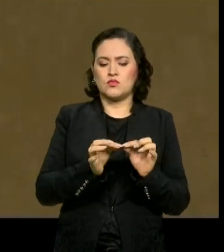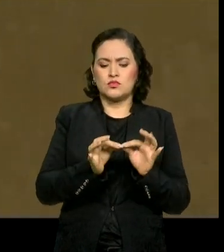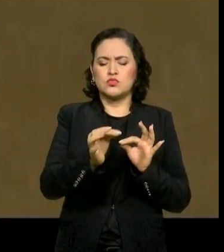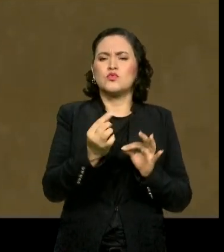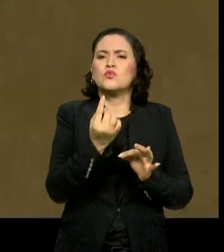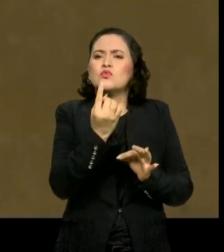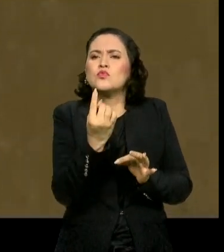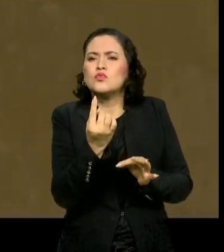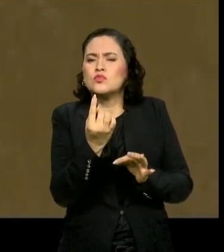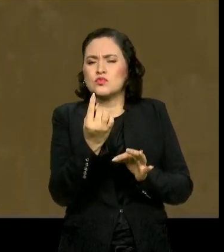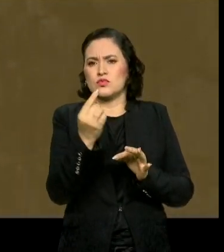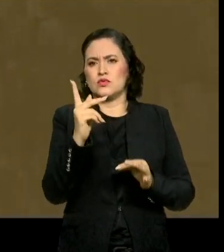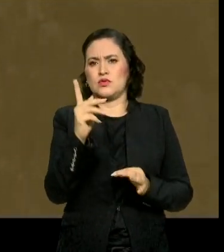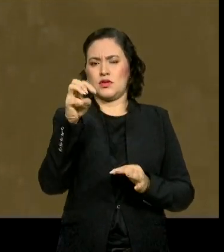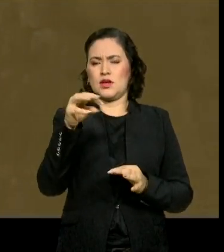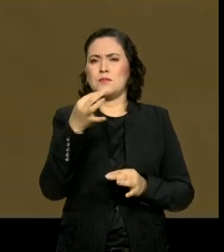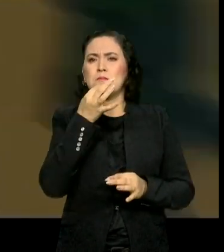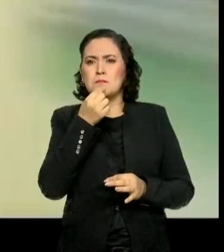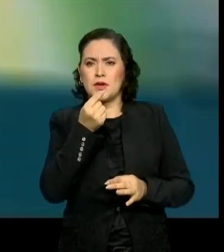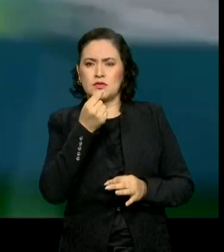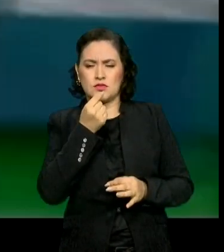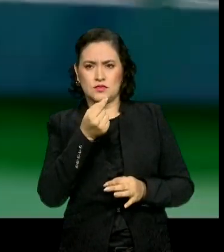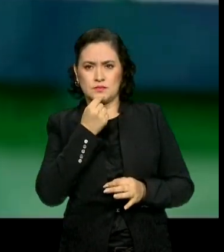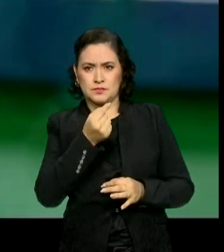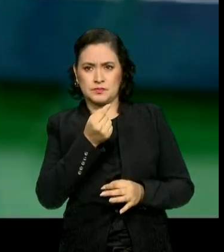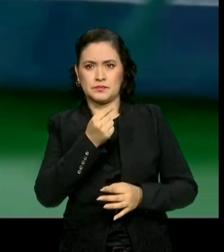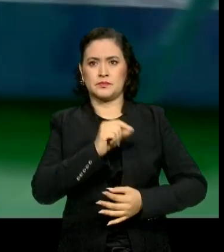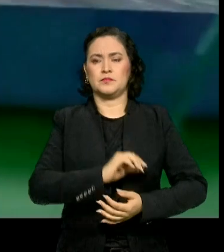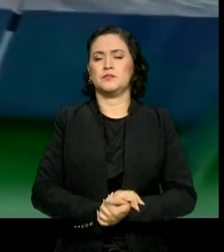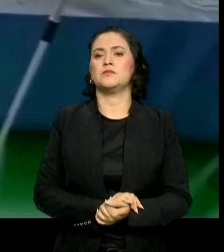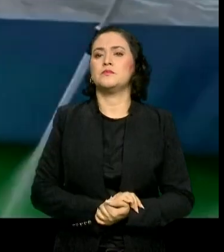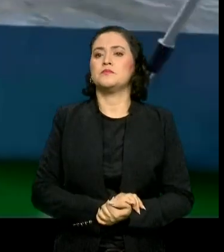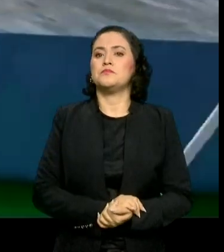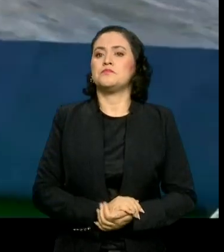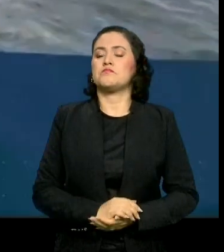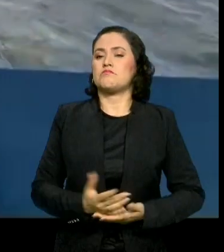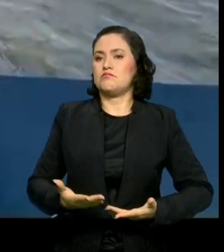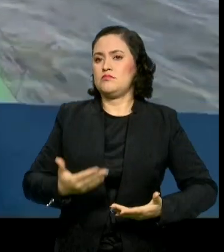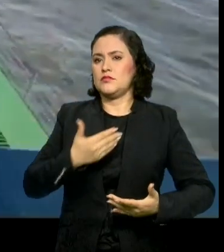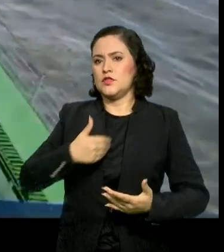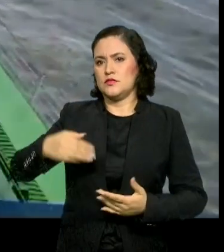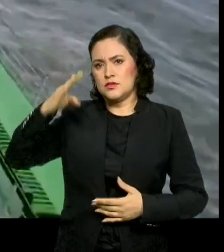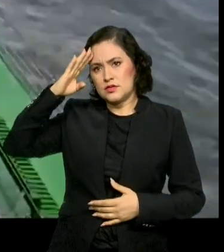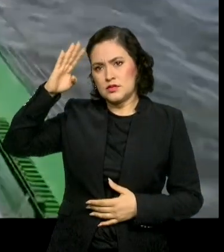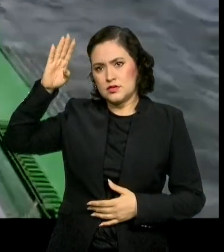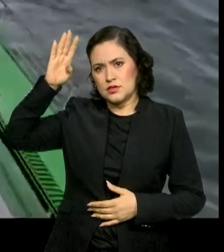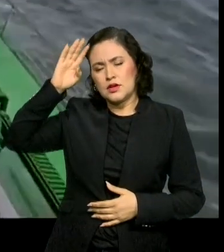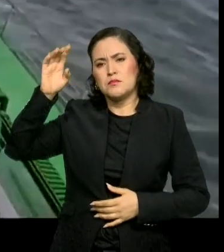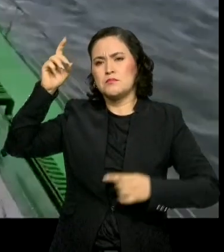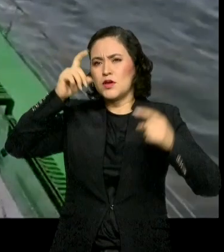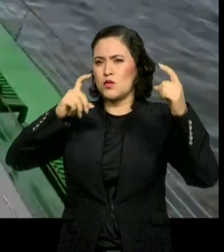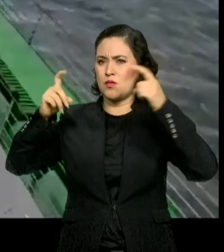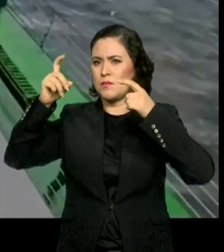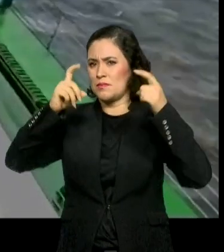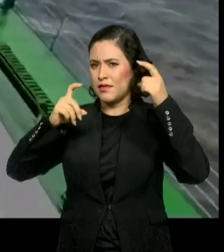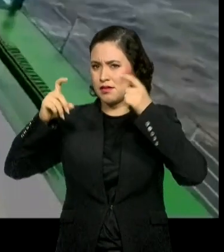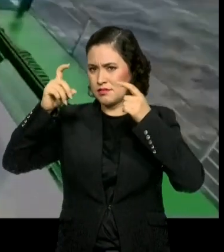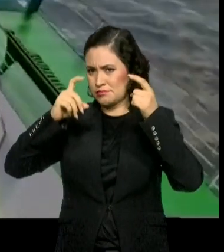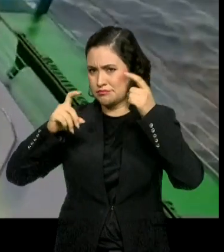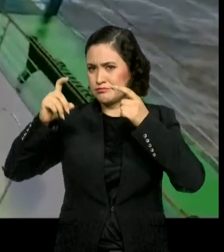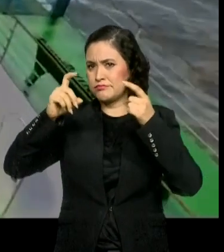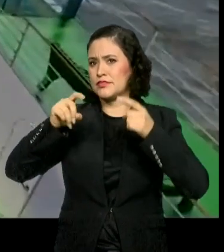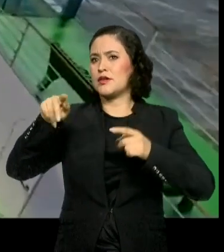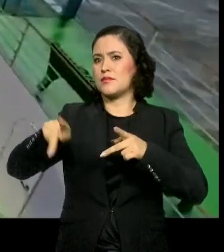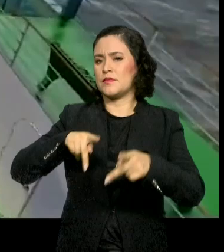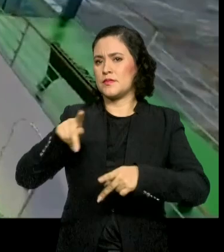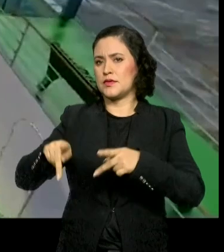com o sofrimento daquela população. Tantas e tantas vezes eu vim aqui e disse que nós, baixadeiros, nós somos privados de